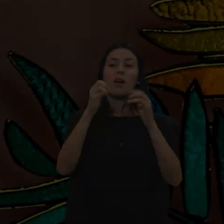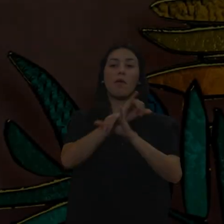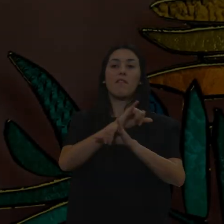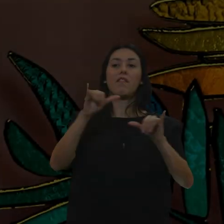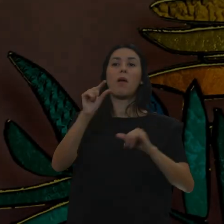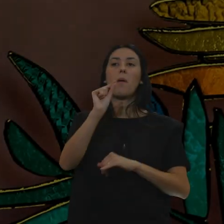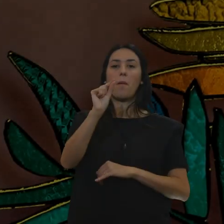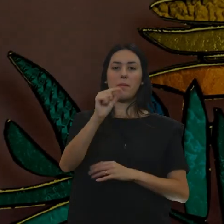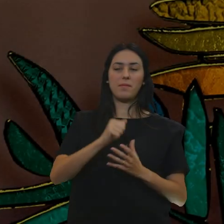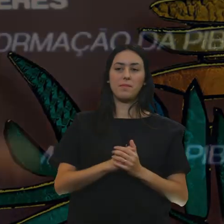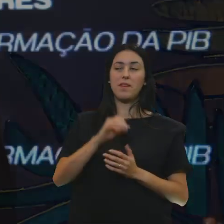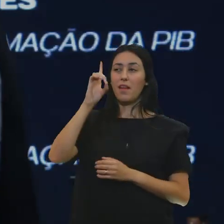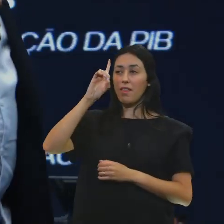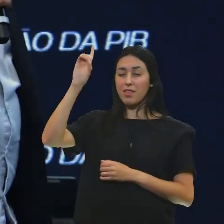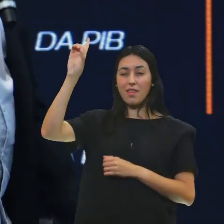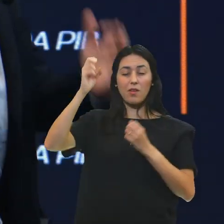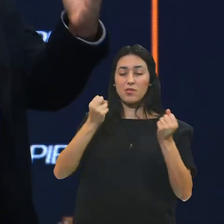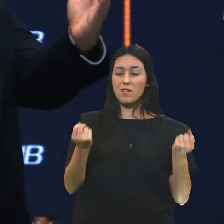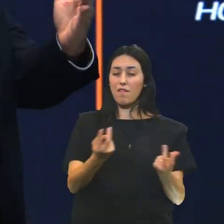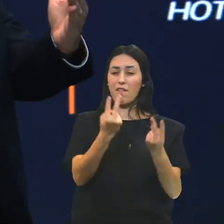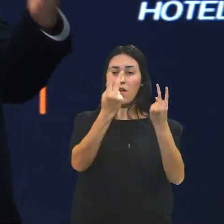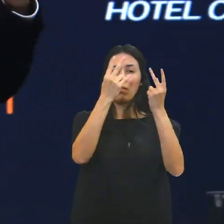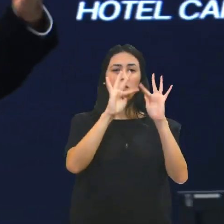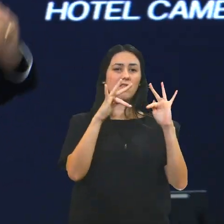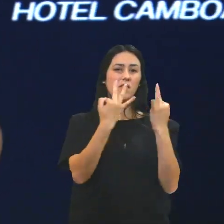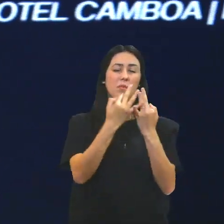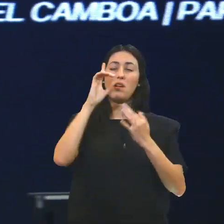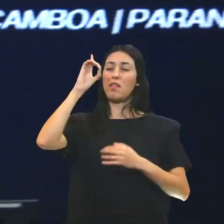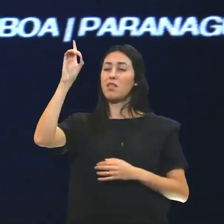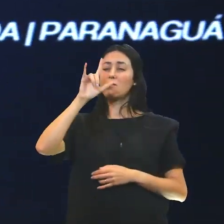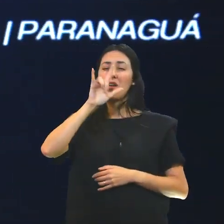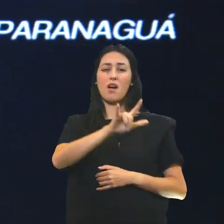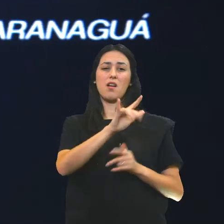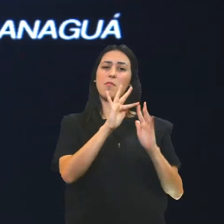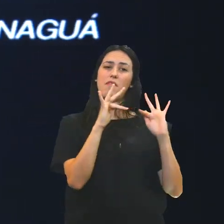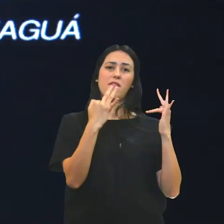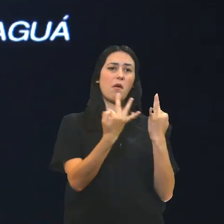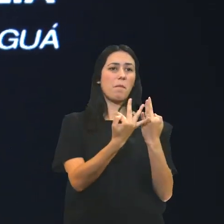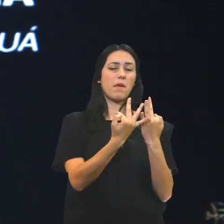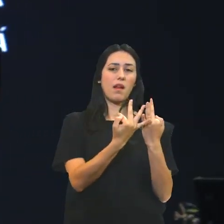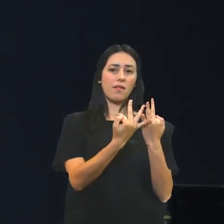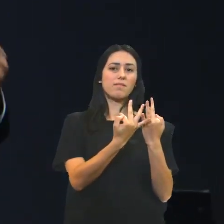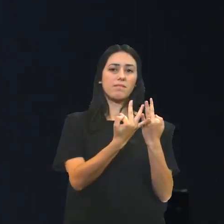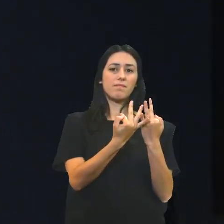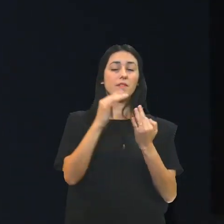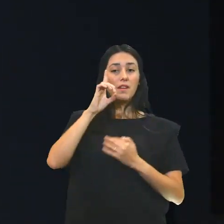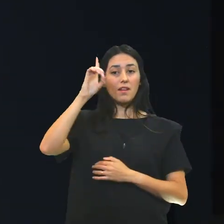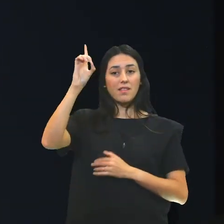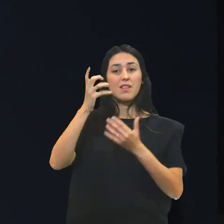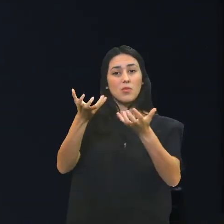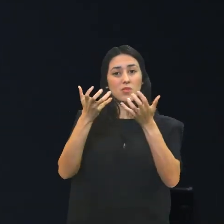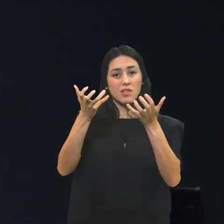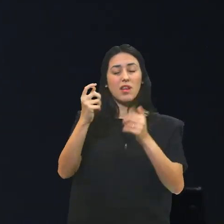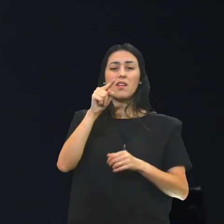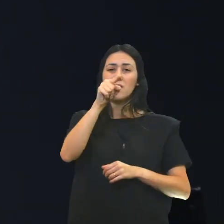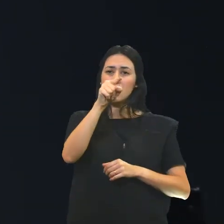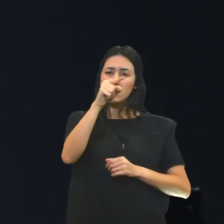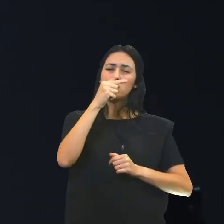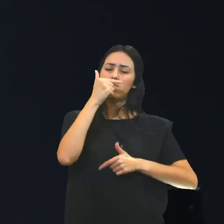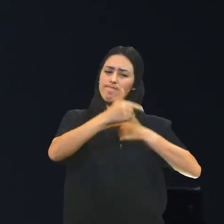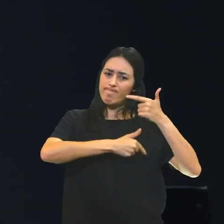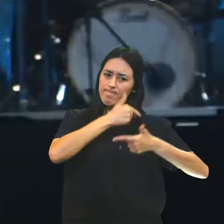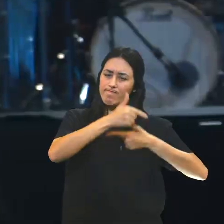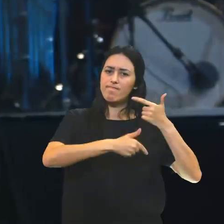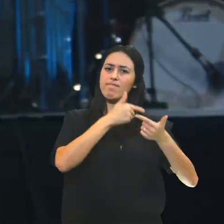Deus valoriza família. Ele ama a família. Ele quer que você invista na família. A gente